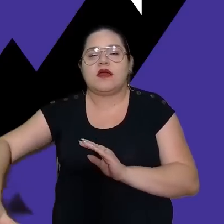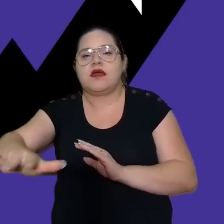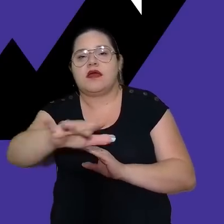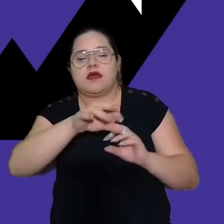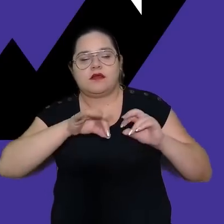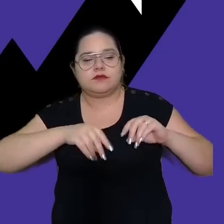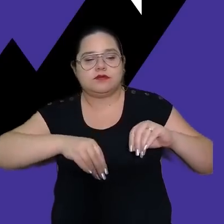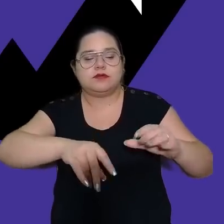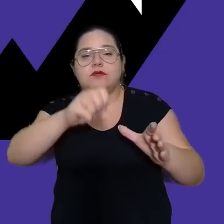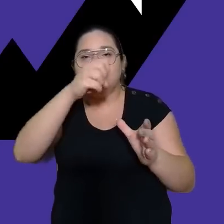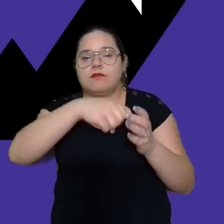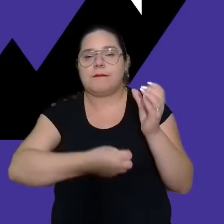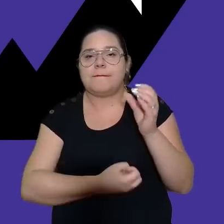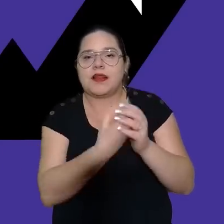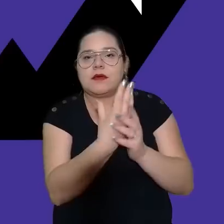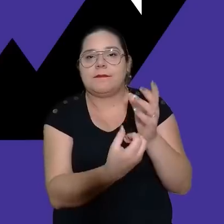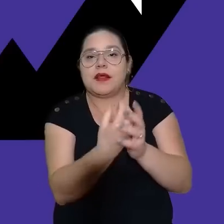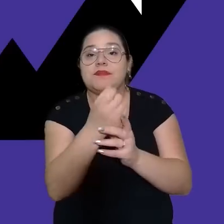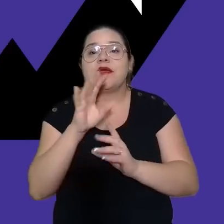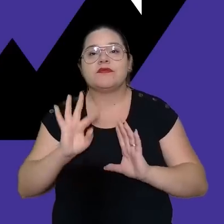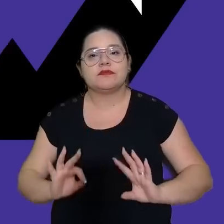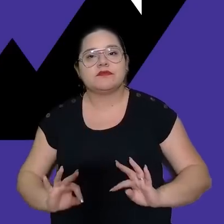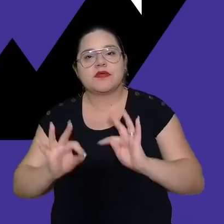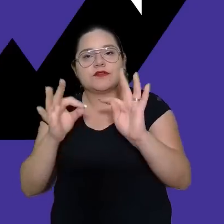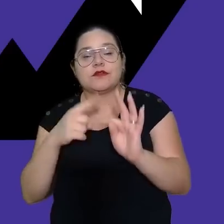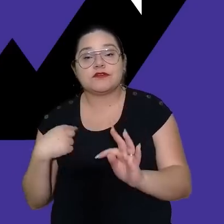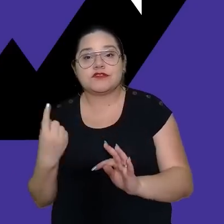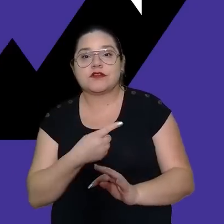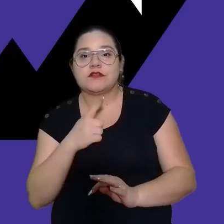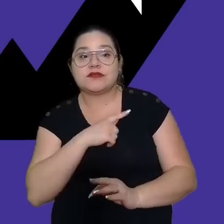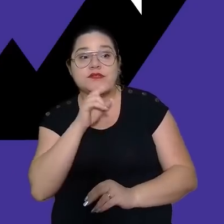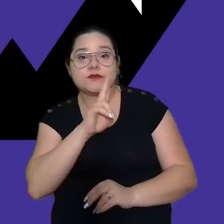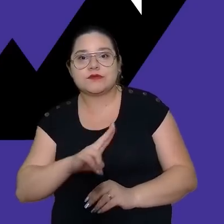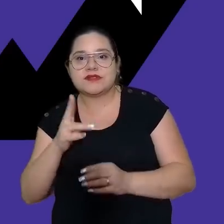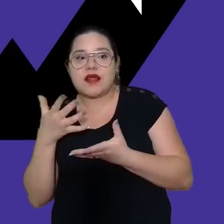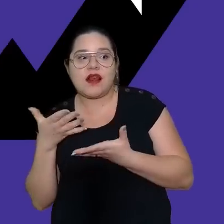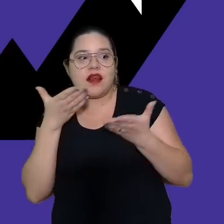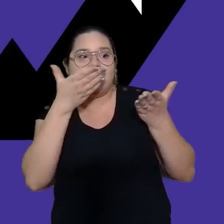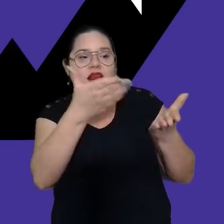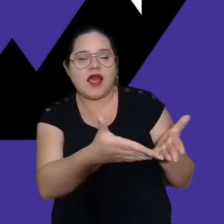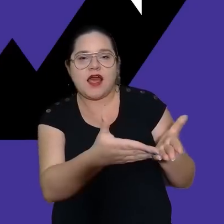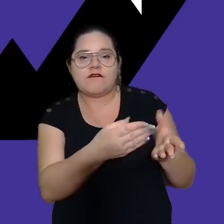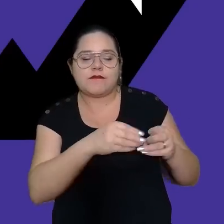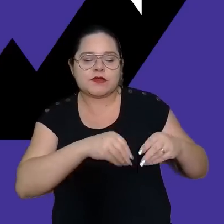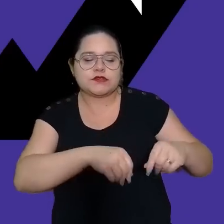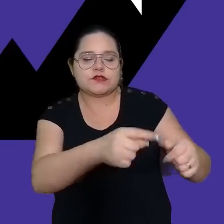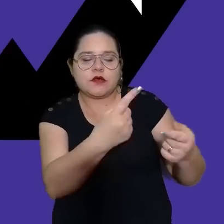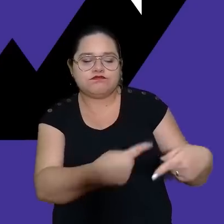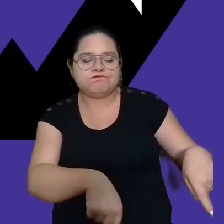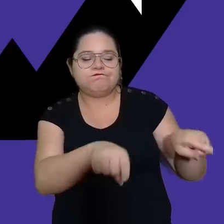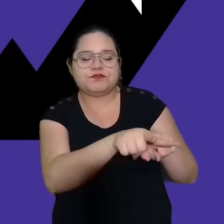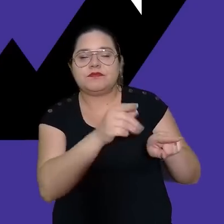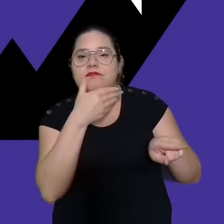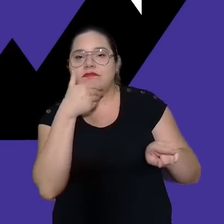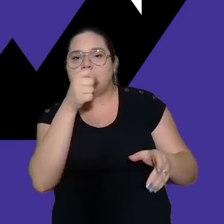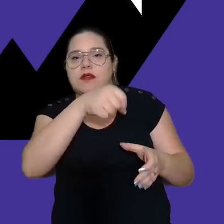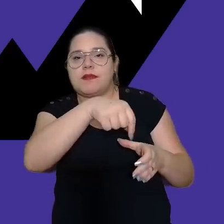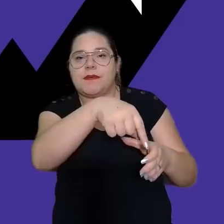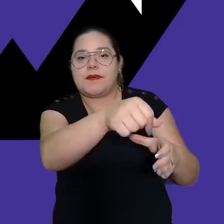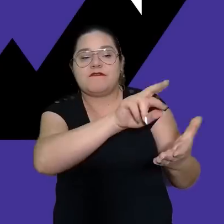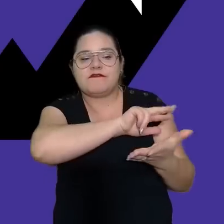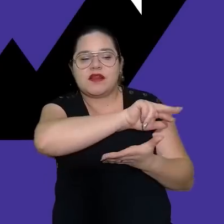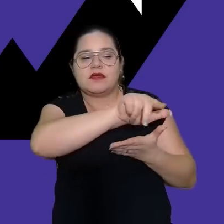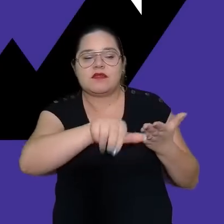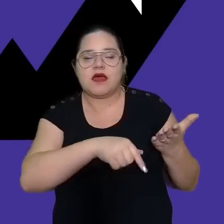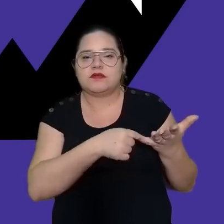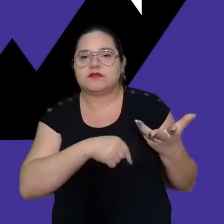degradados. Então, tecnologia que a gente leva até lá, com recuperação de solo, com variedades adequadas, com o